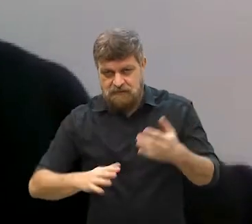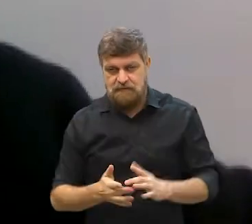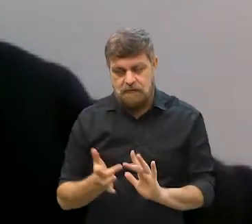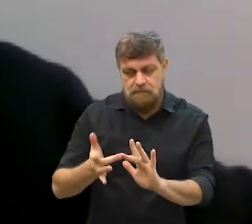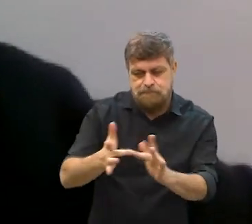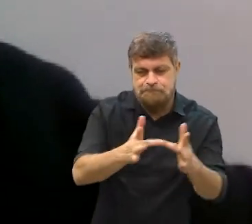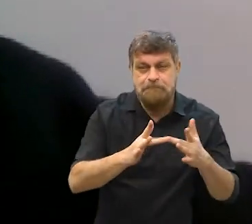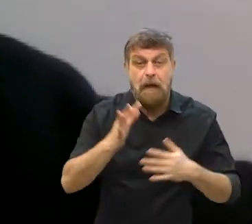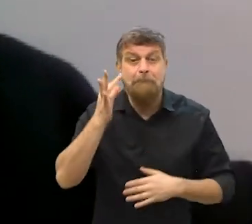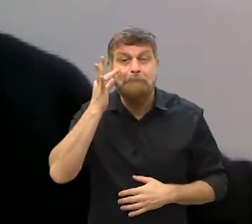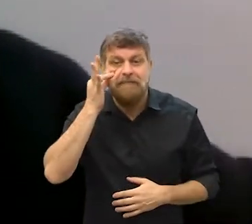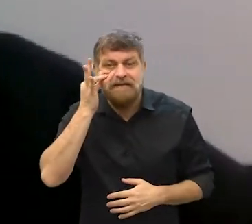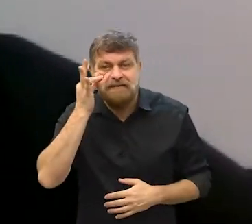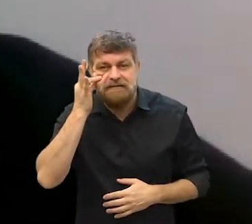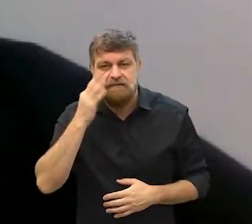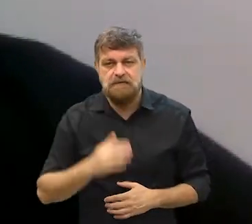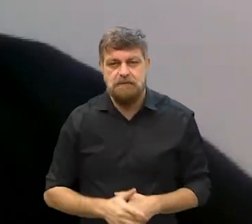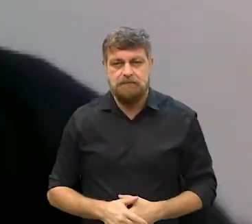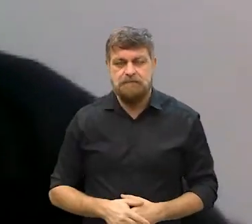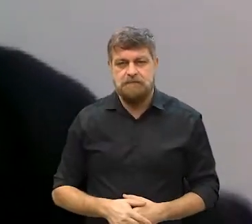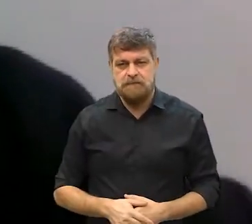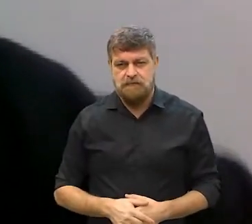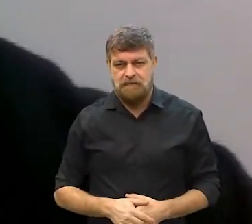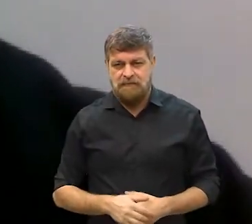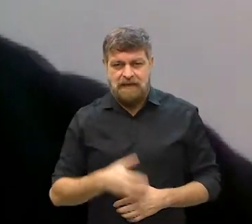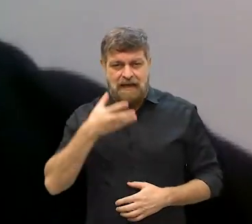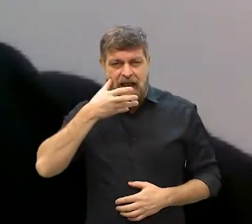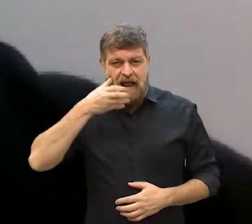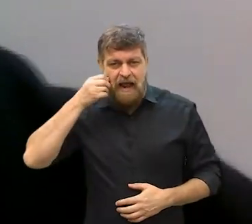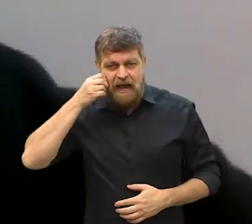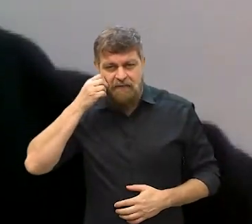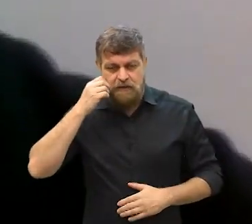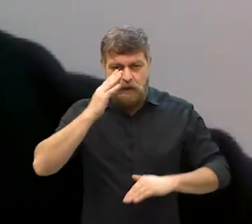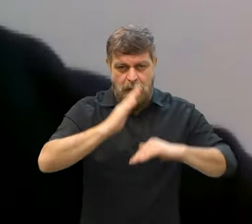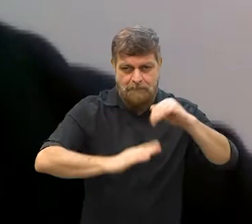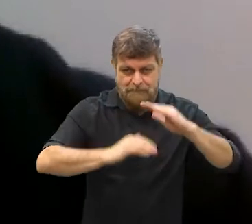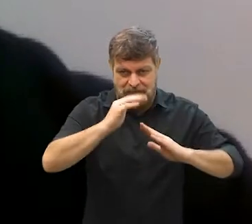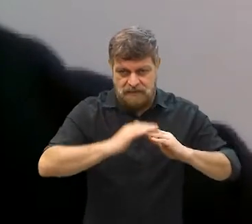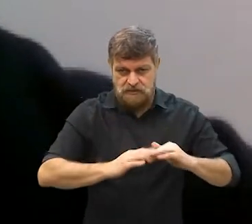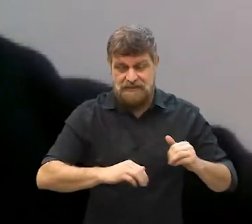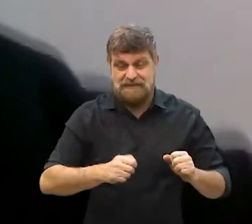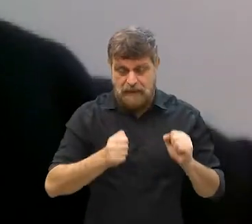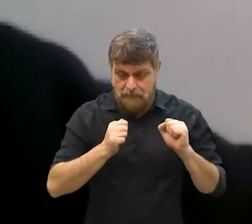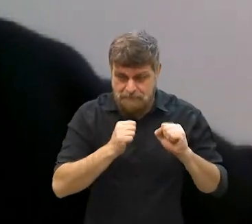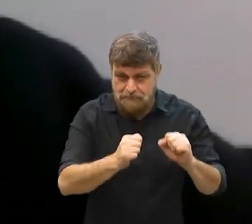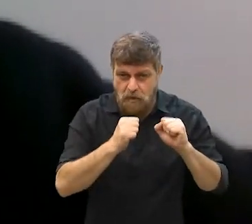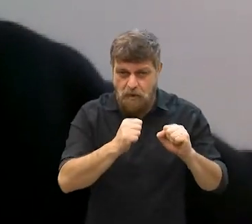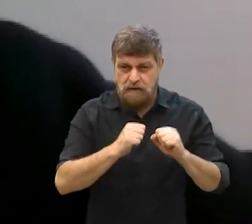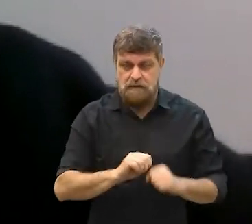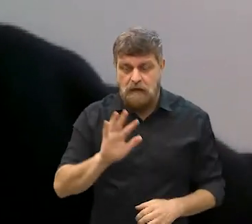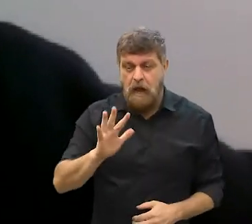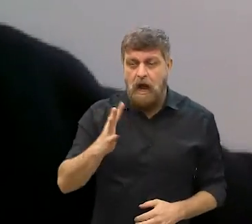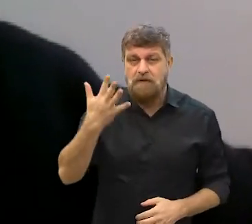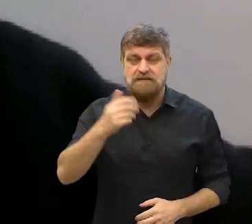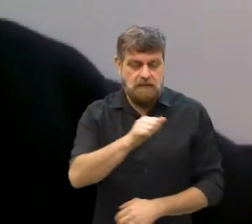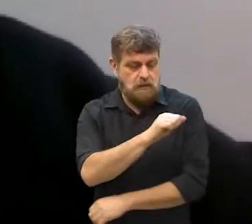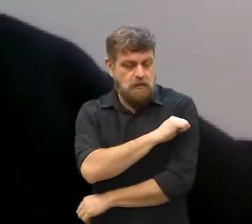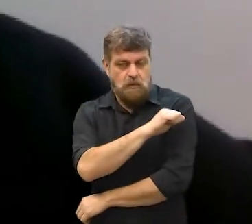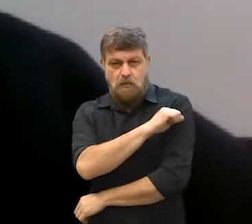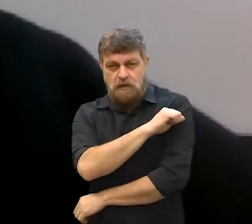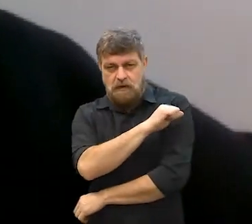síncrona presencial para ações que exijam e que possibilitem fazer com que o